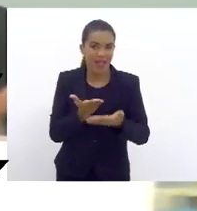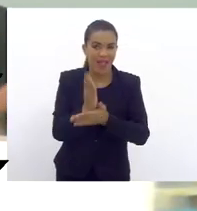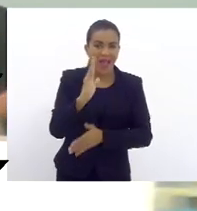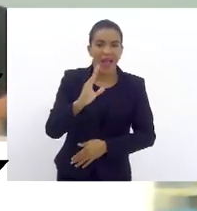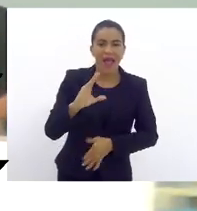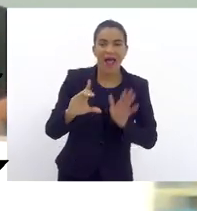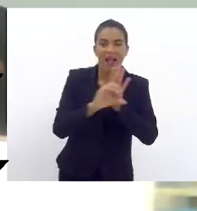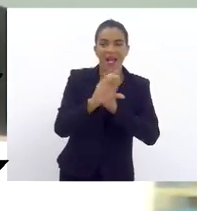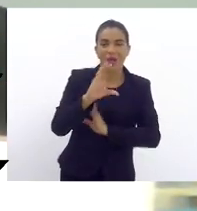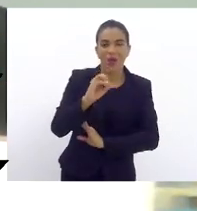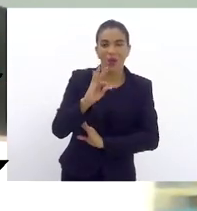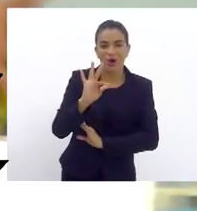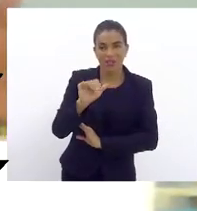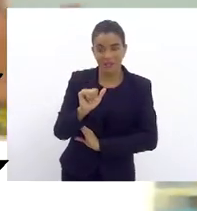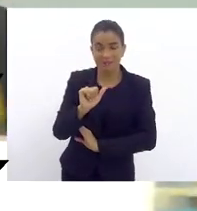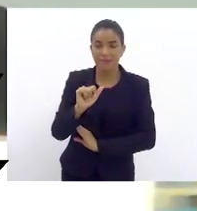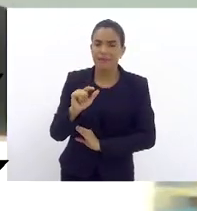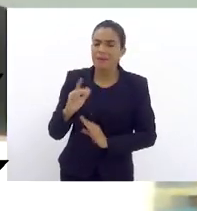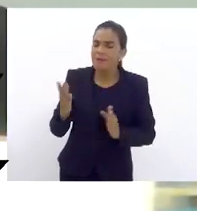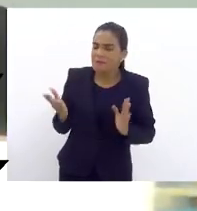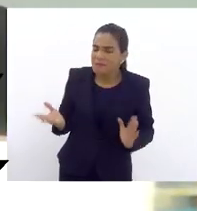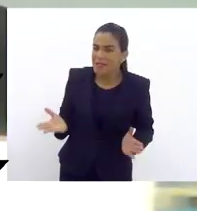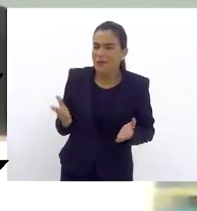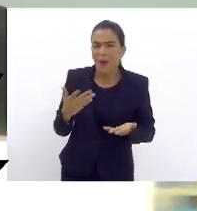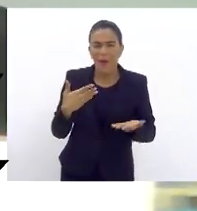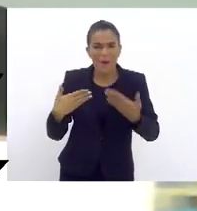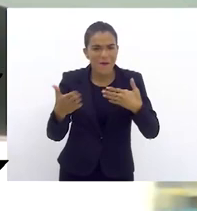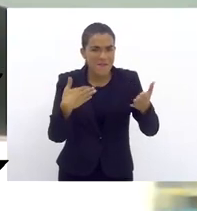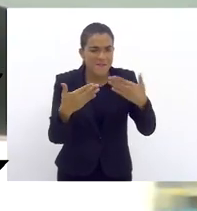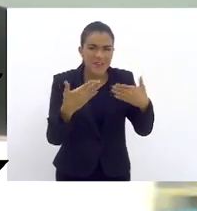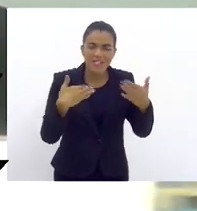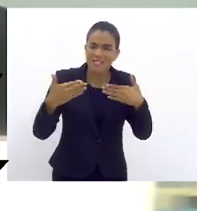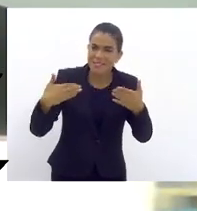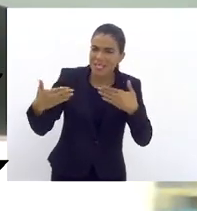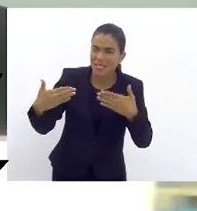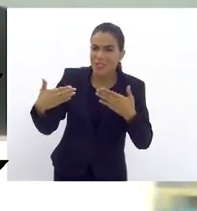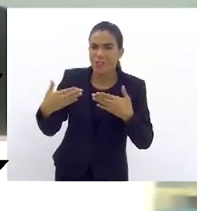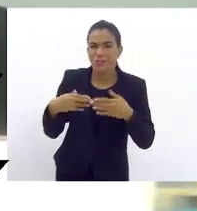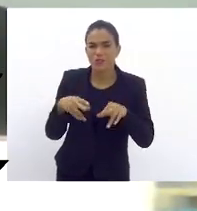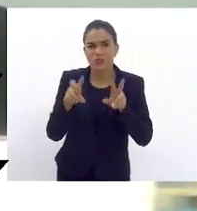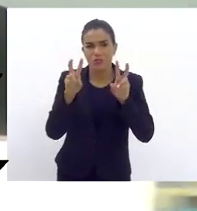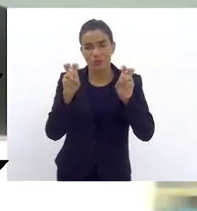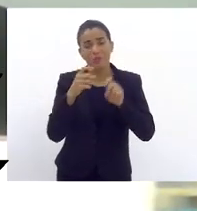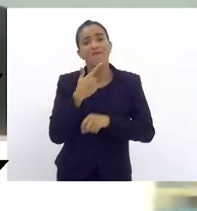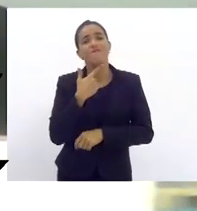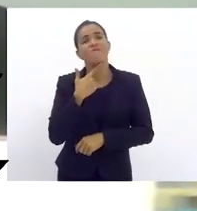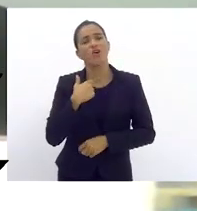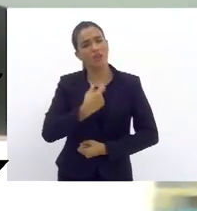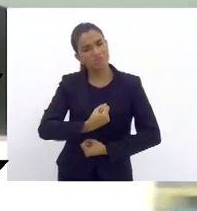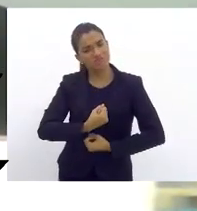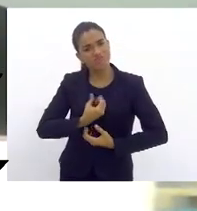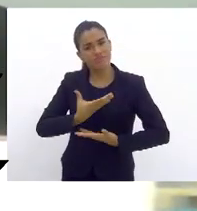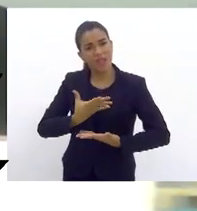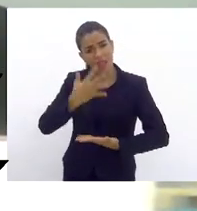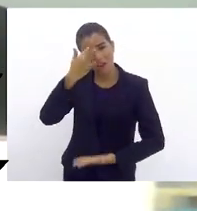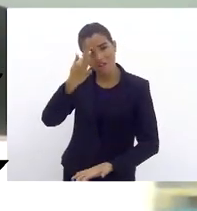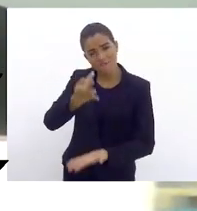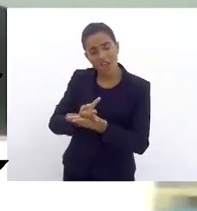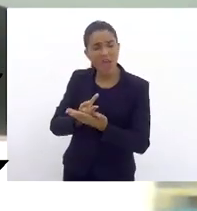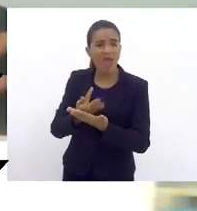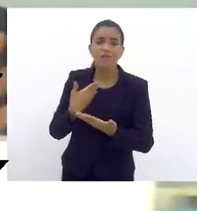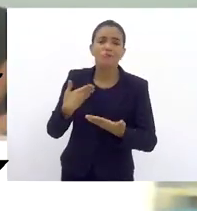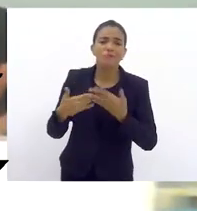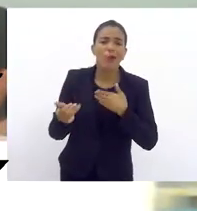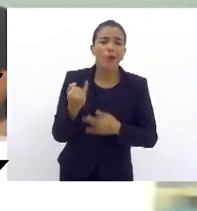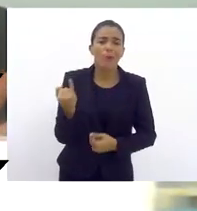por outro viés porque a gente tá aqui abordando simplesmente a vontade Nossa de expressar nossa fé seja qual for